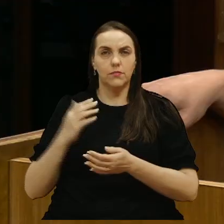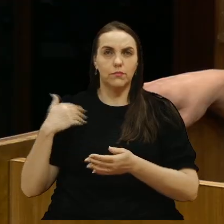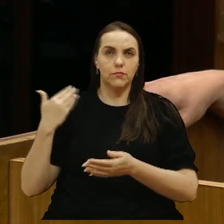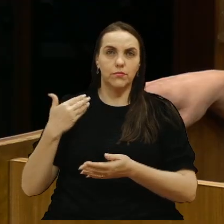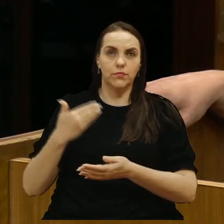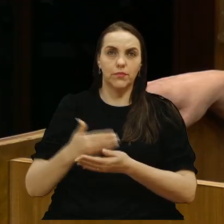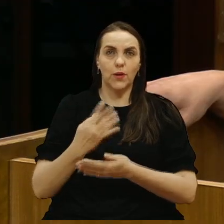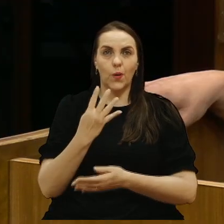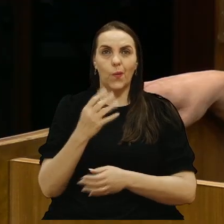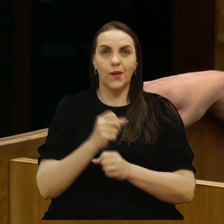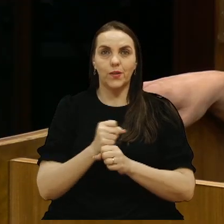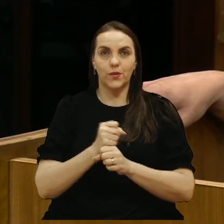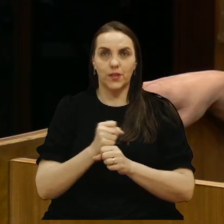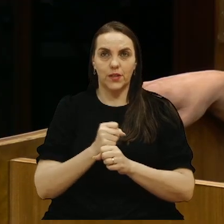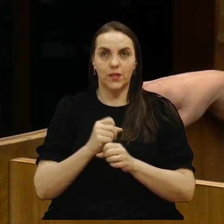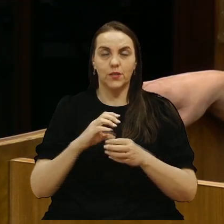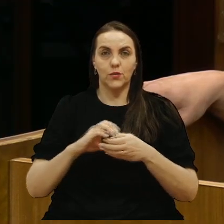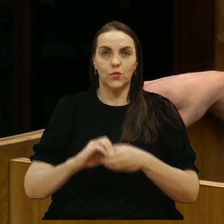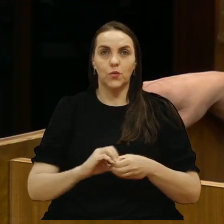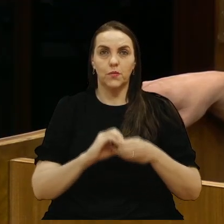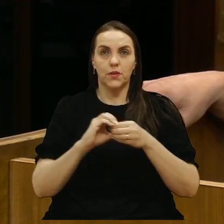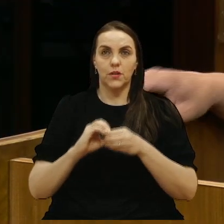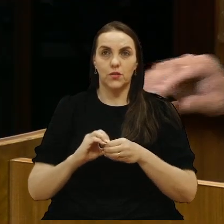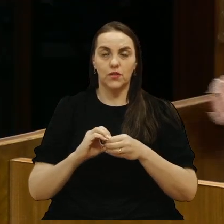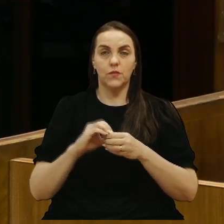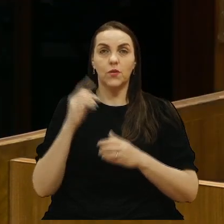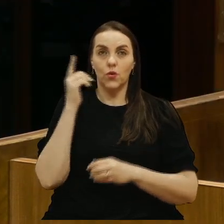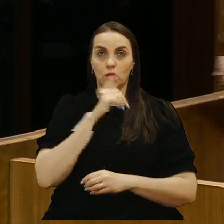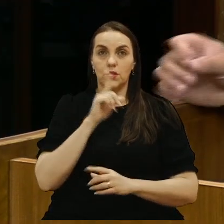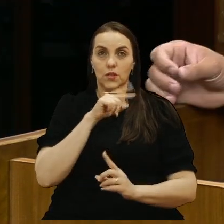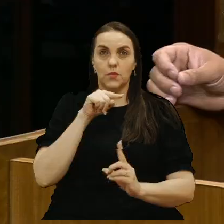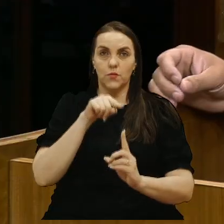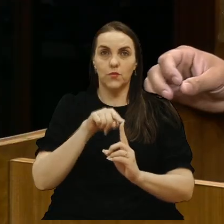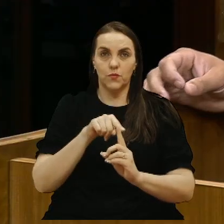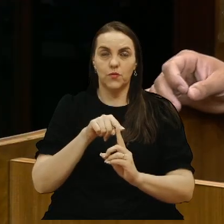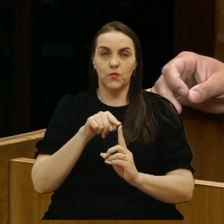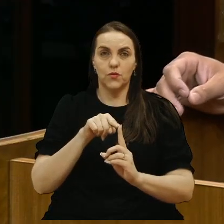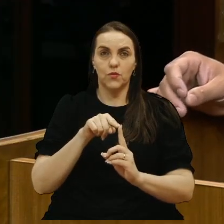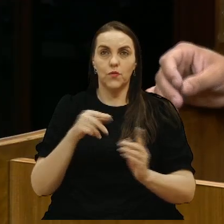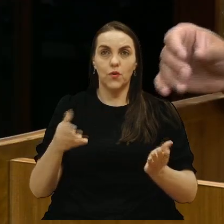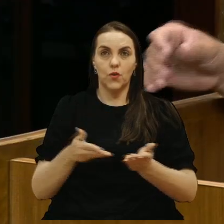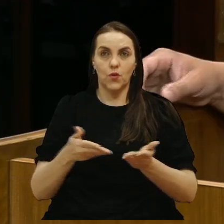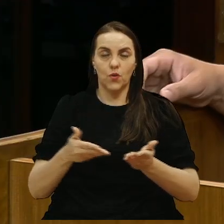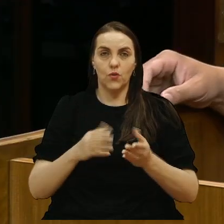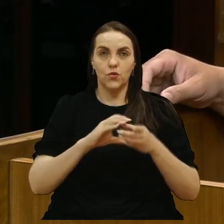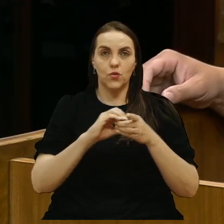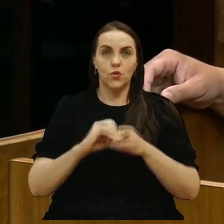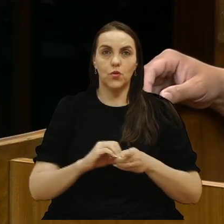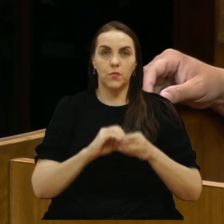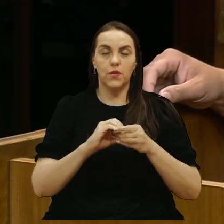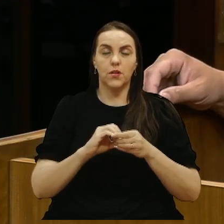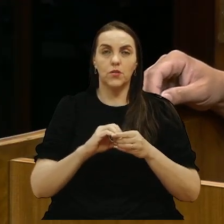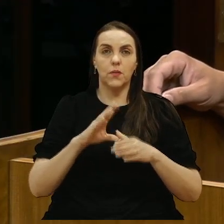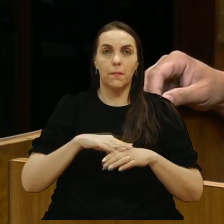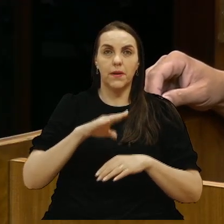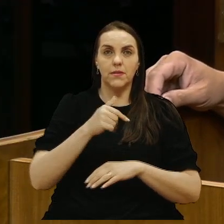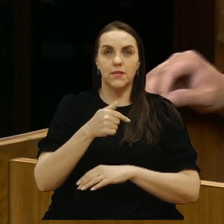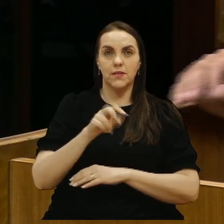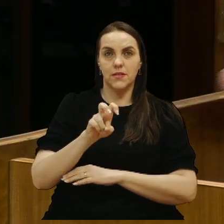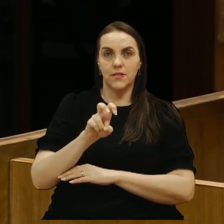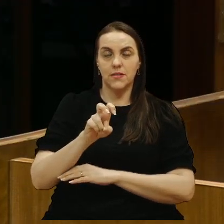4 anos de cooperativa, a gente conseguiu esse objetivo. Hoje a cooperativa ela tem mais de 75 cooperados